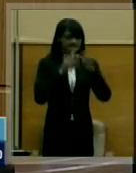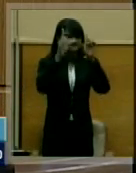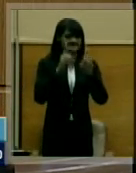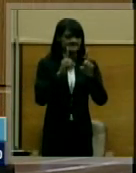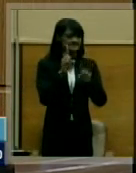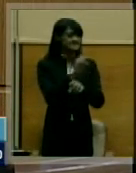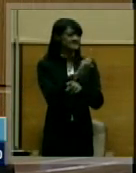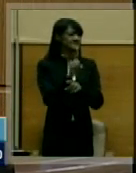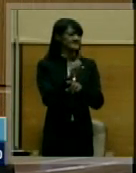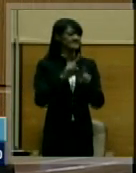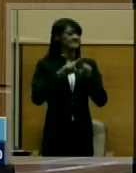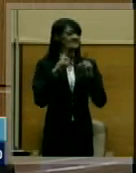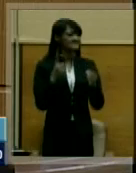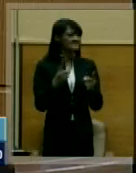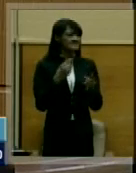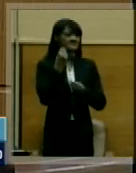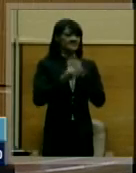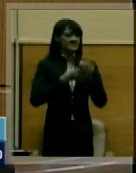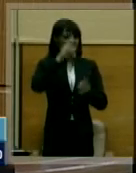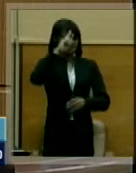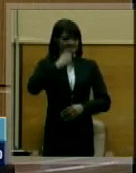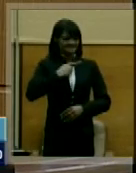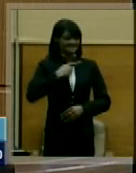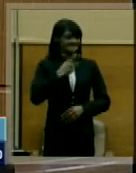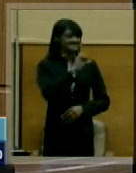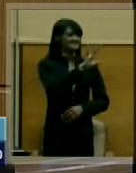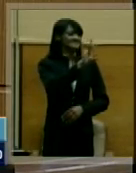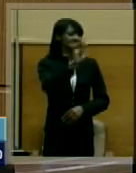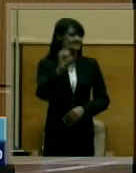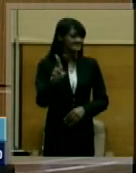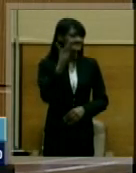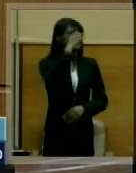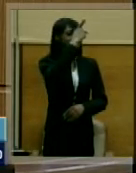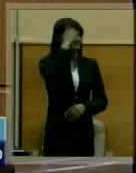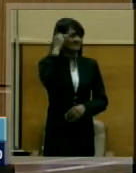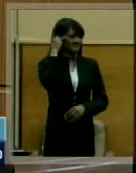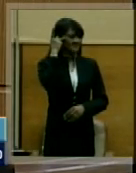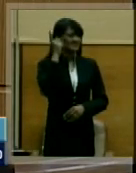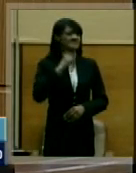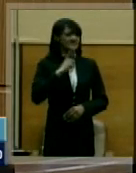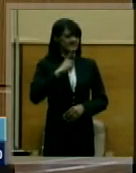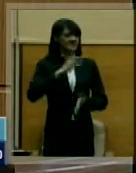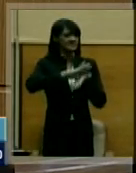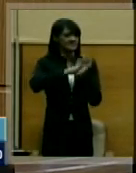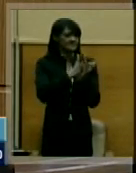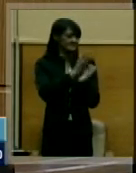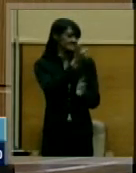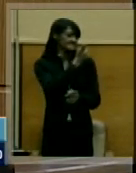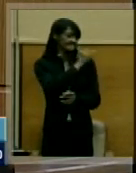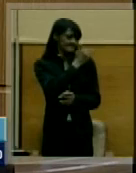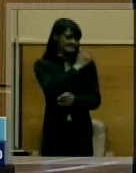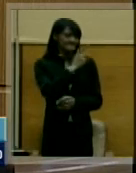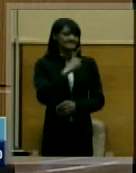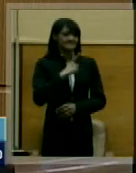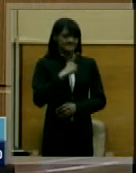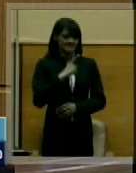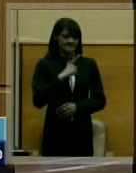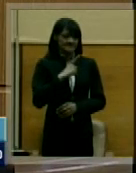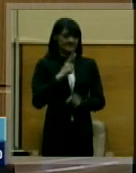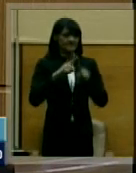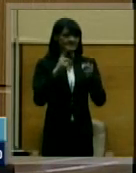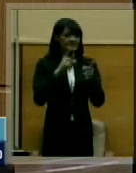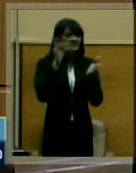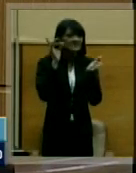administrativas, mas as deficiências próprias do homem, o preconceito e a discriminação, pois a